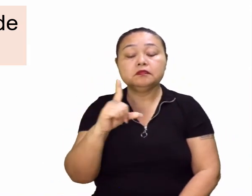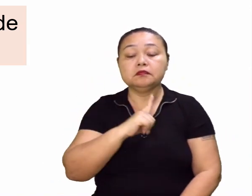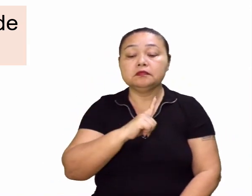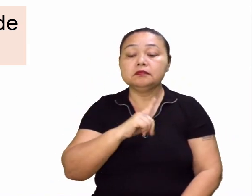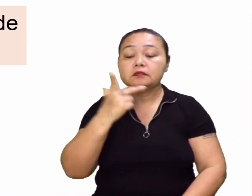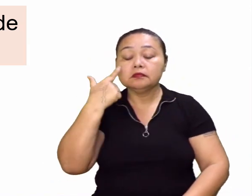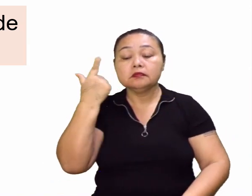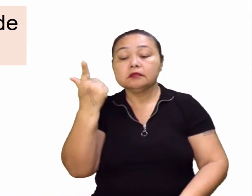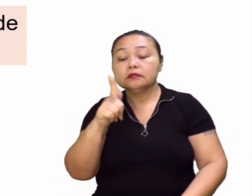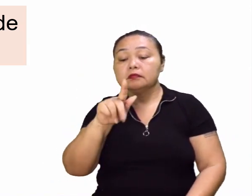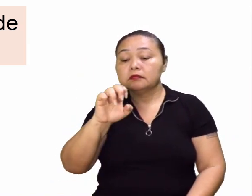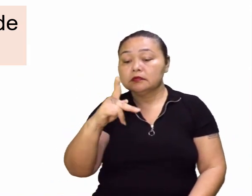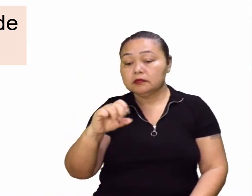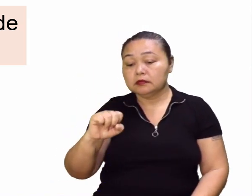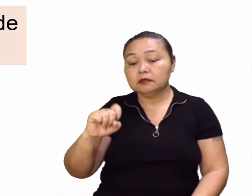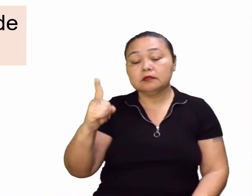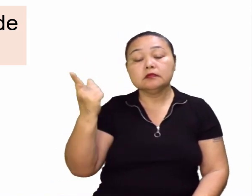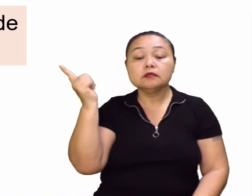só, o que acontece?